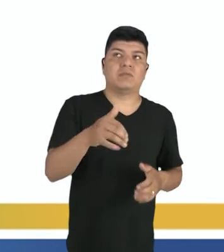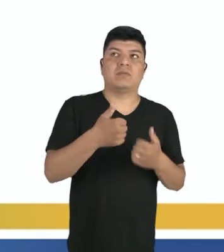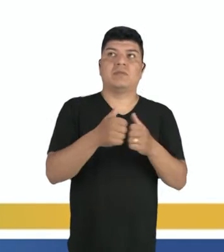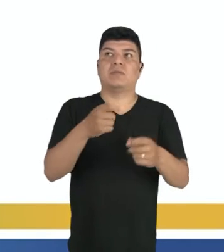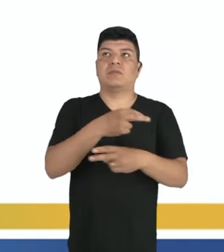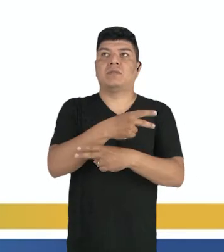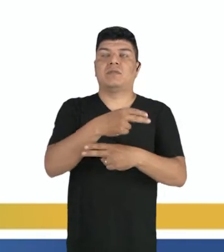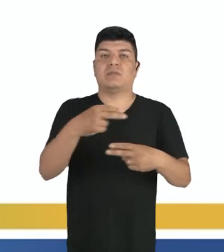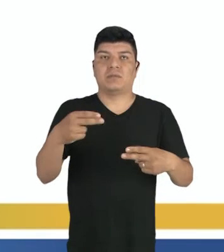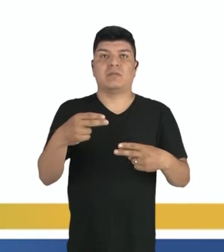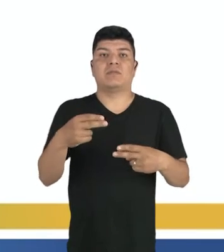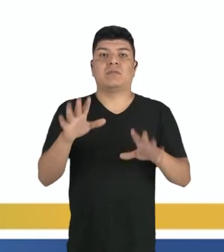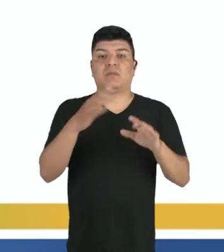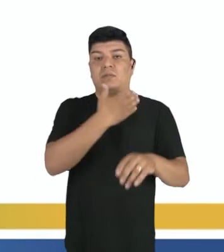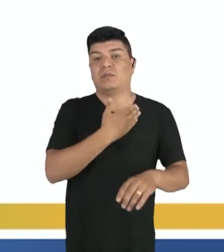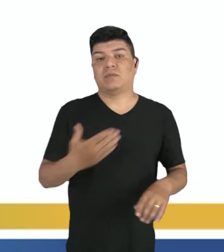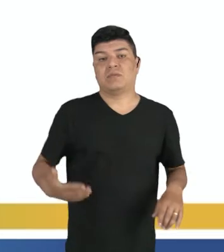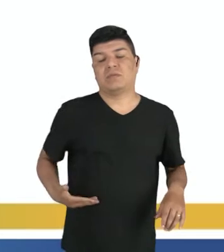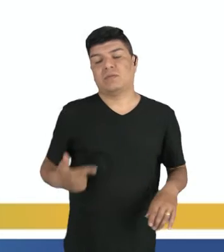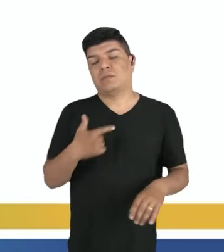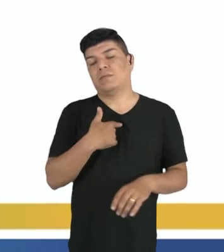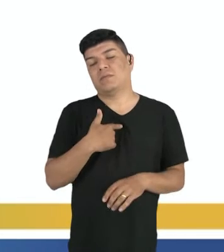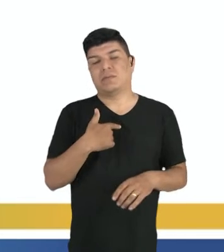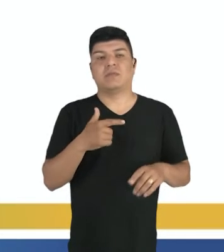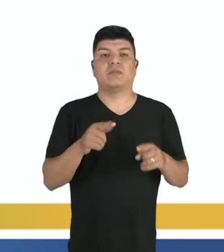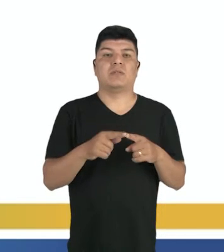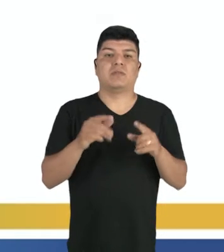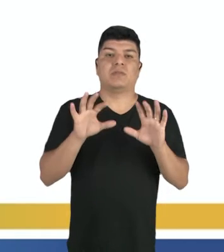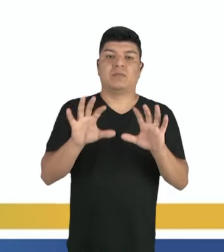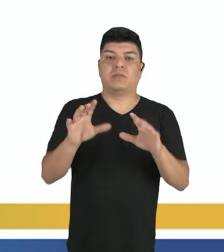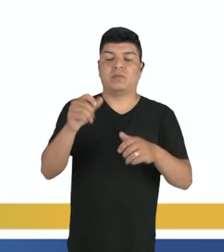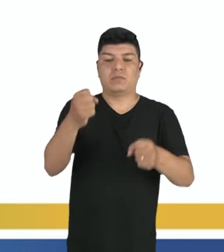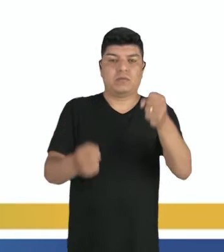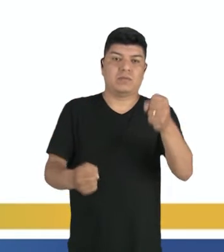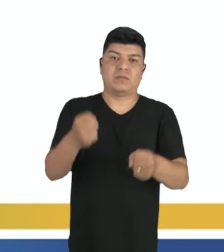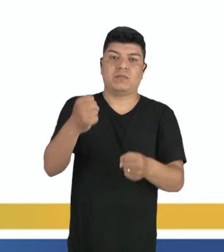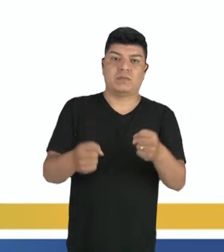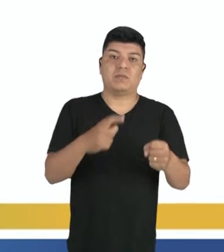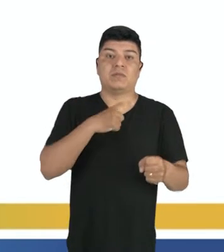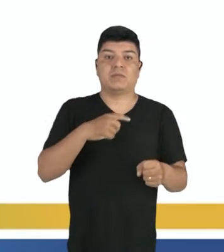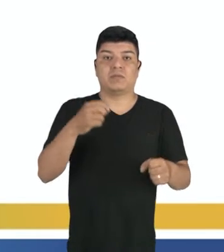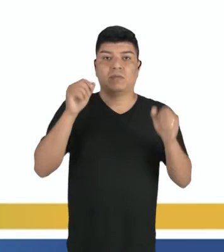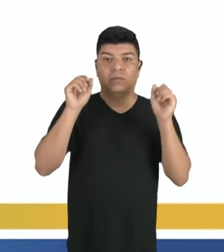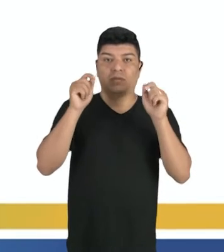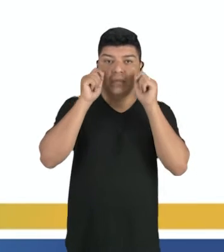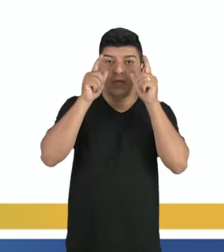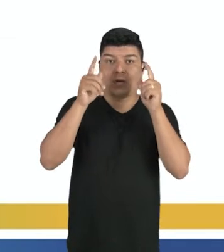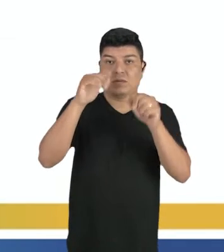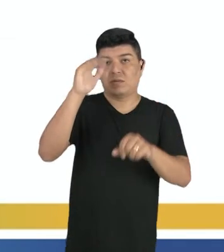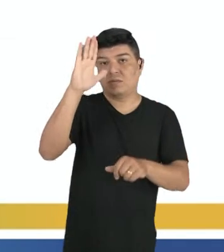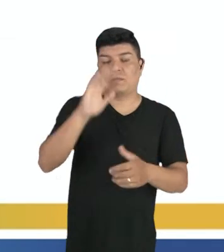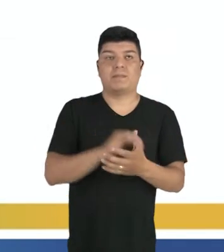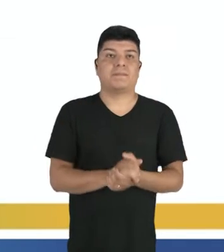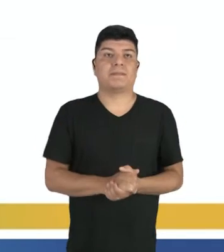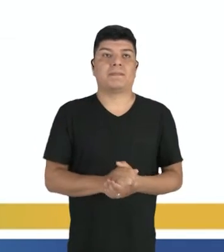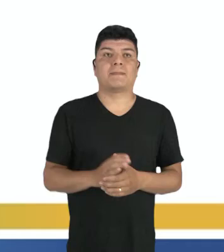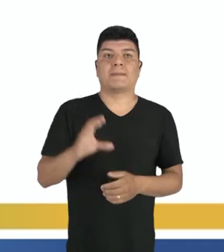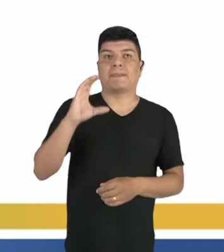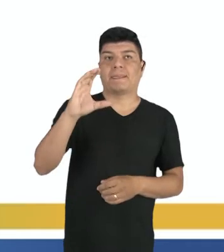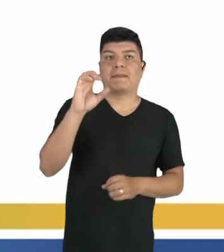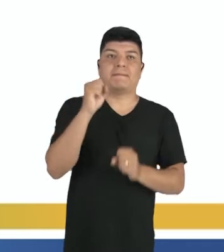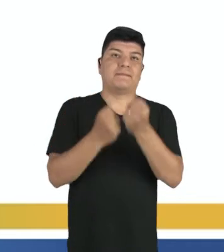de transporte. Já no governo de Juscelino Kubitschek, o setor automobilístico teve atenção maior. Letra C.